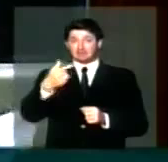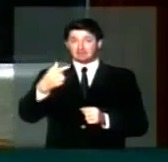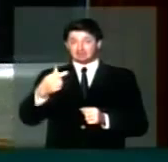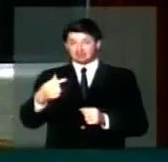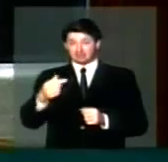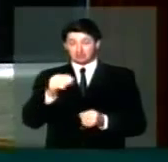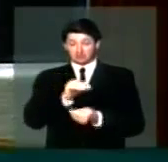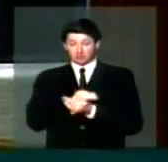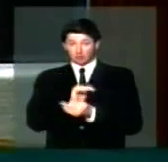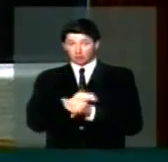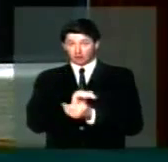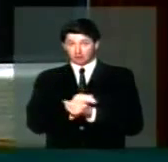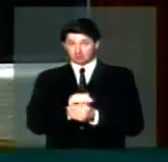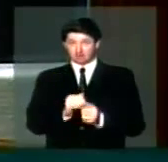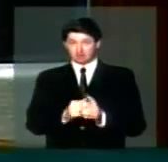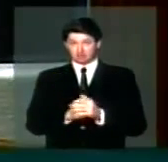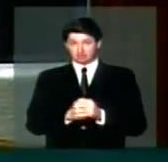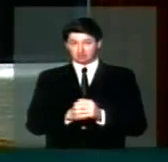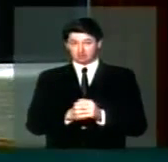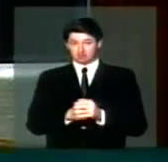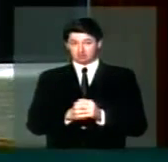8.867 contas.